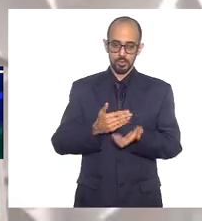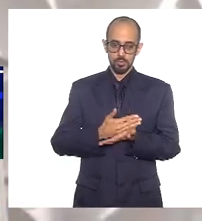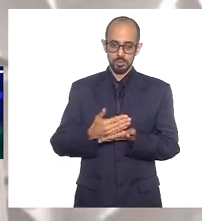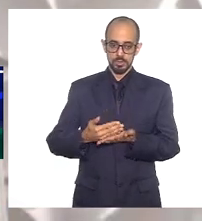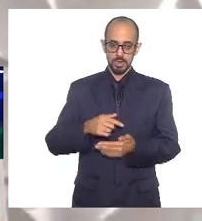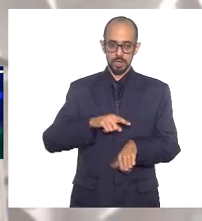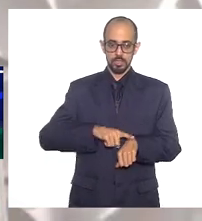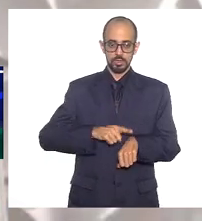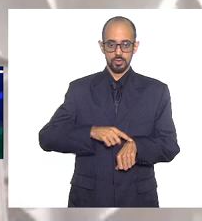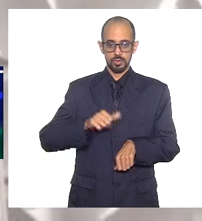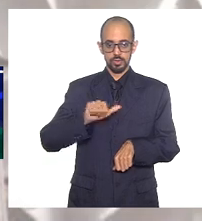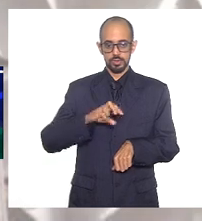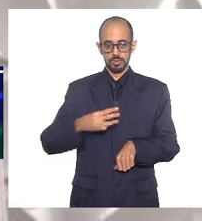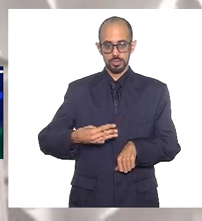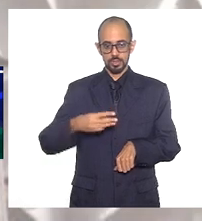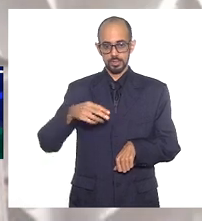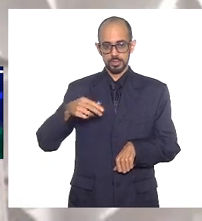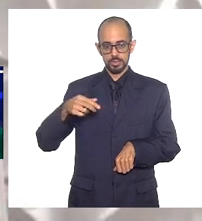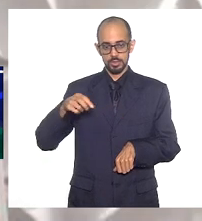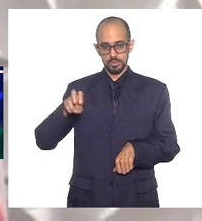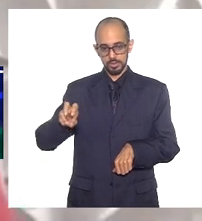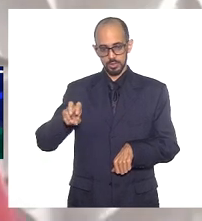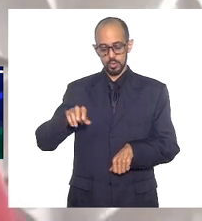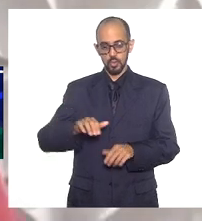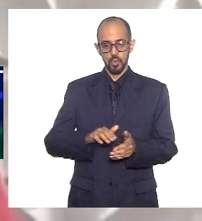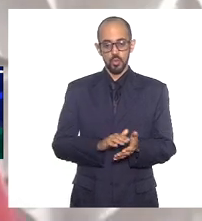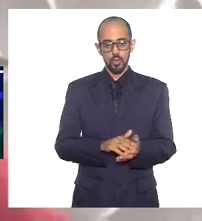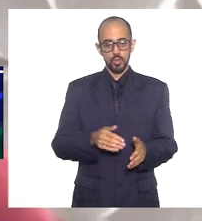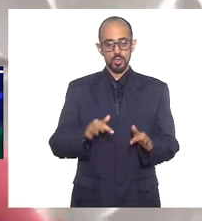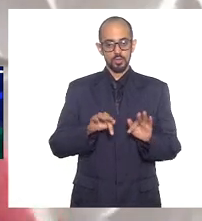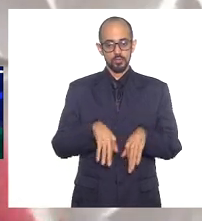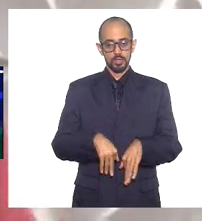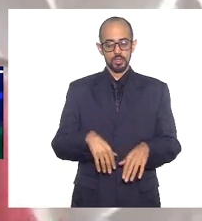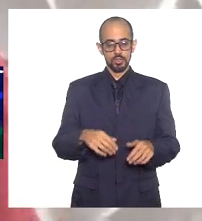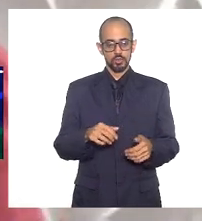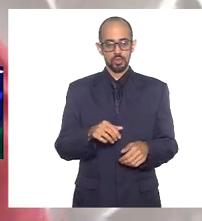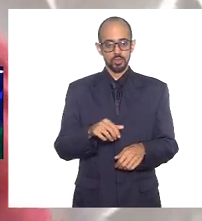cinco minutos encerrou-se às quatorze horas e trinta e quatro minutos